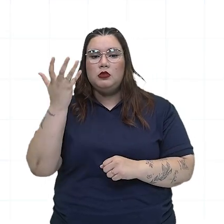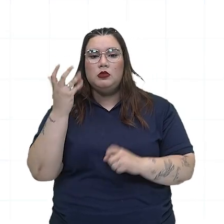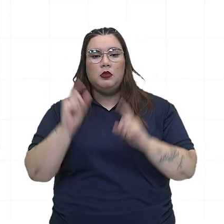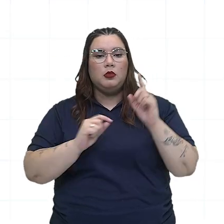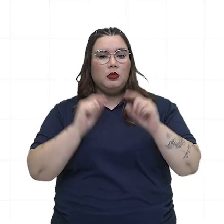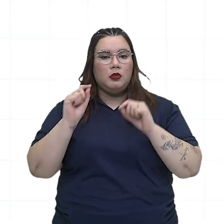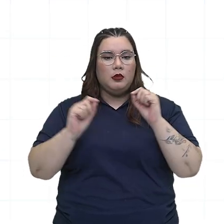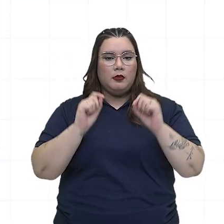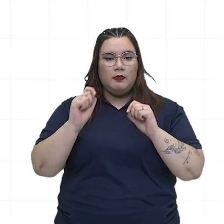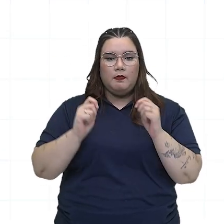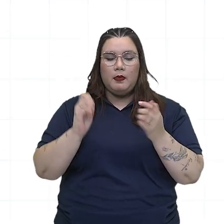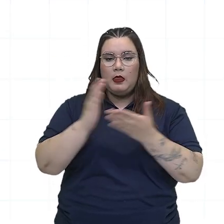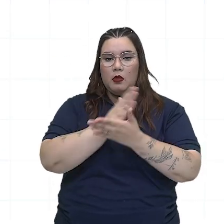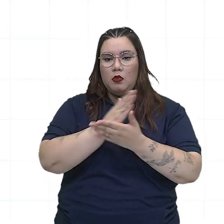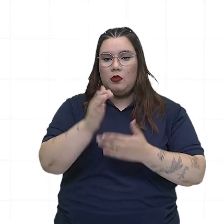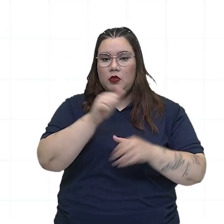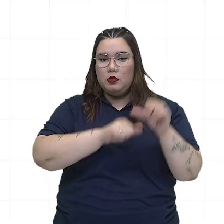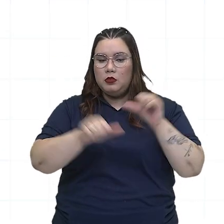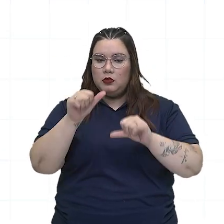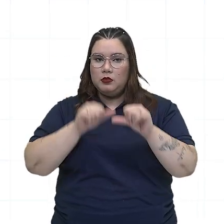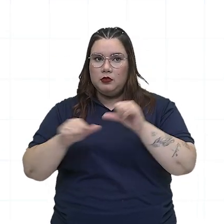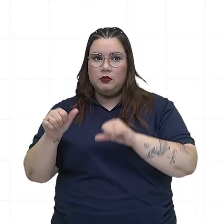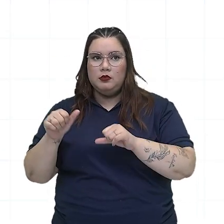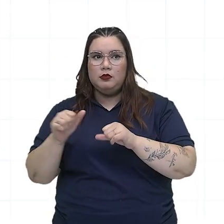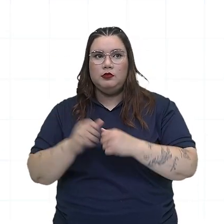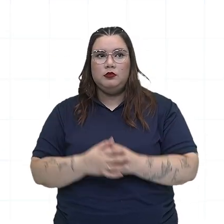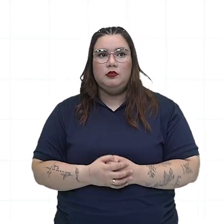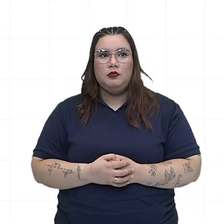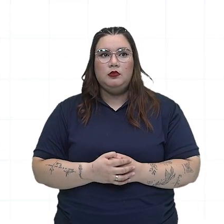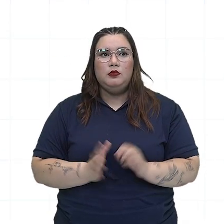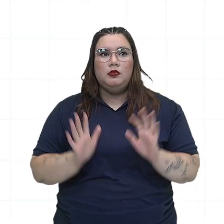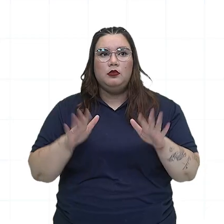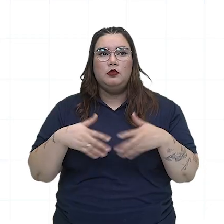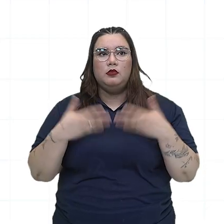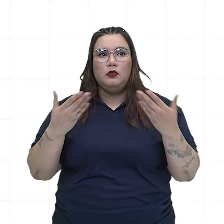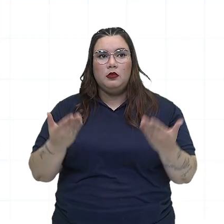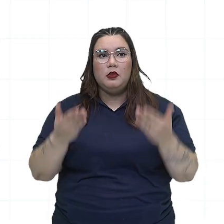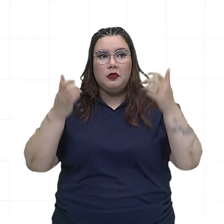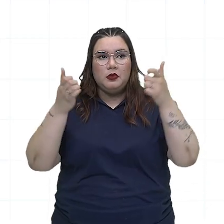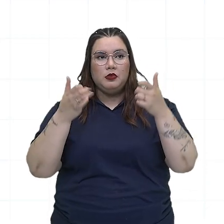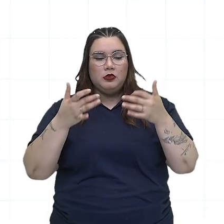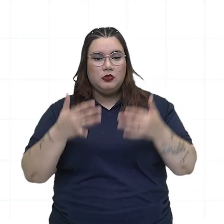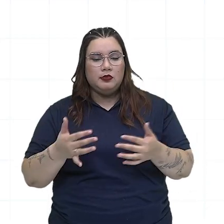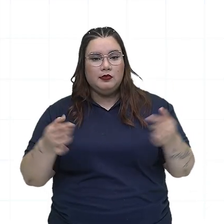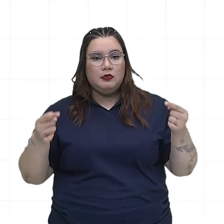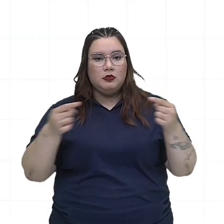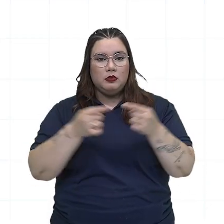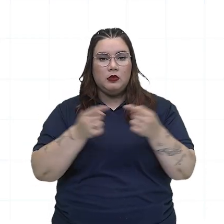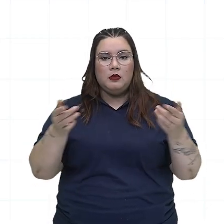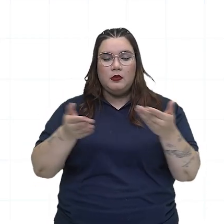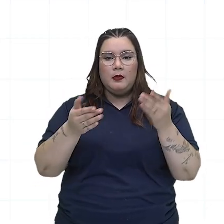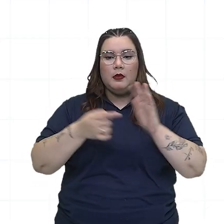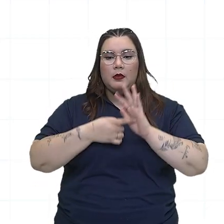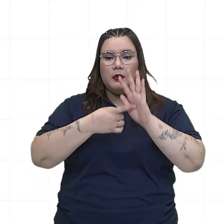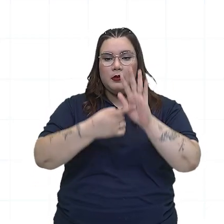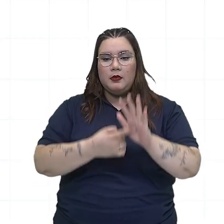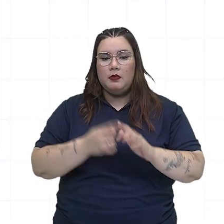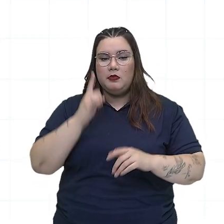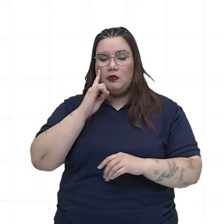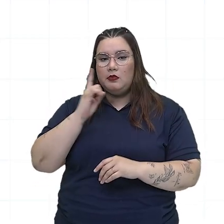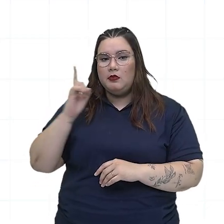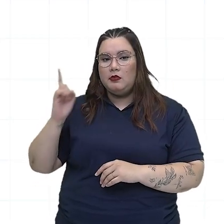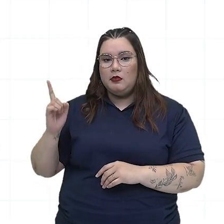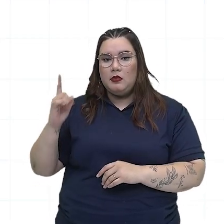pode ocorrer aí algumas mudanças. E por falar em previsão do tempo, a gente vai mostrar aqui